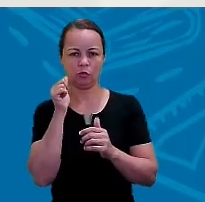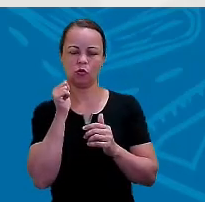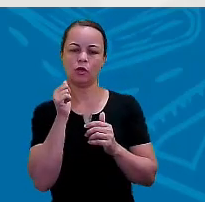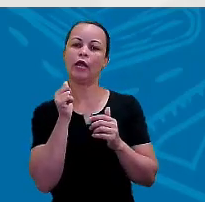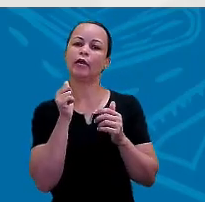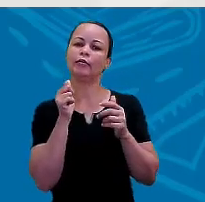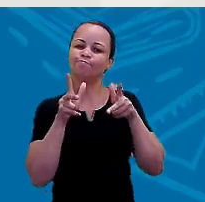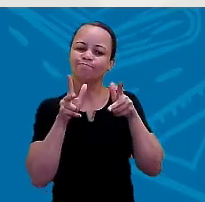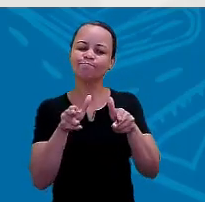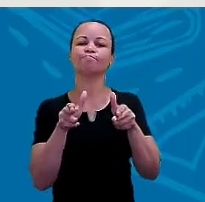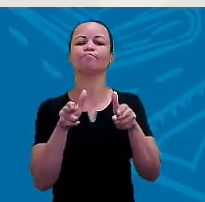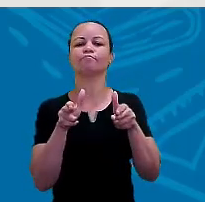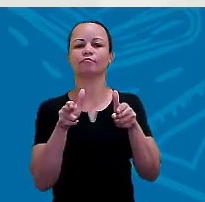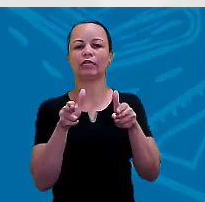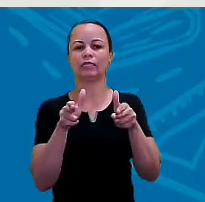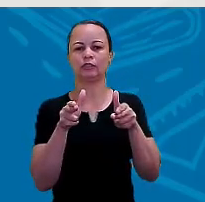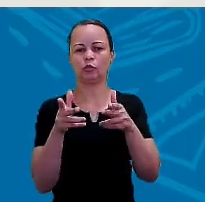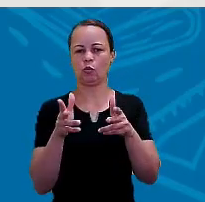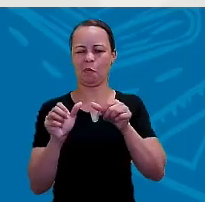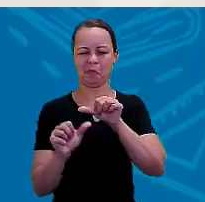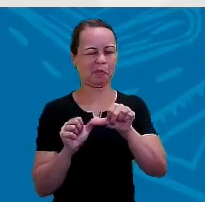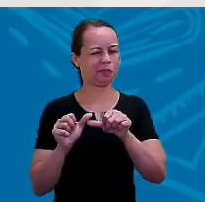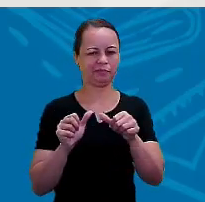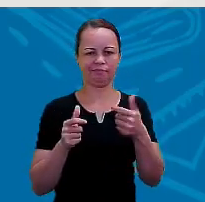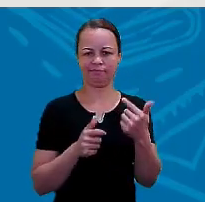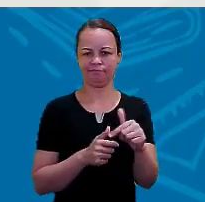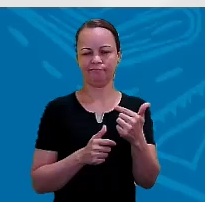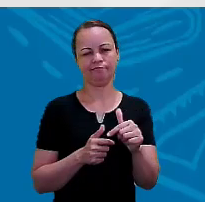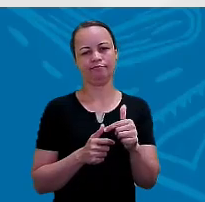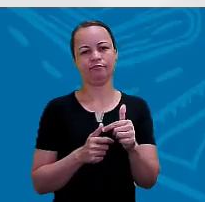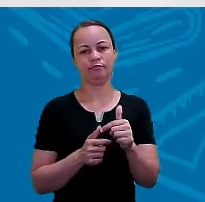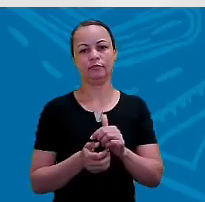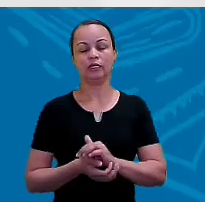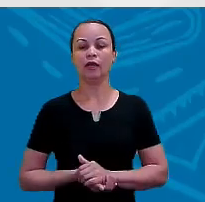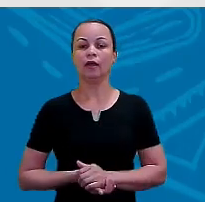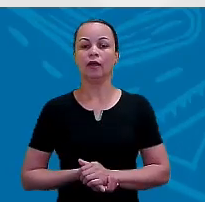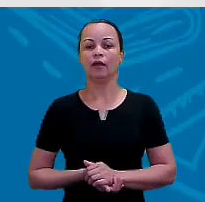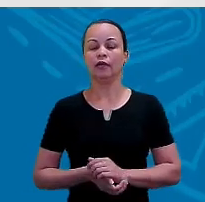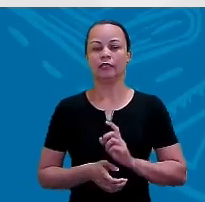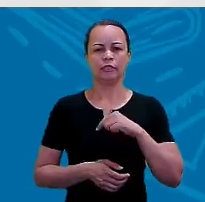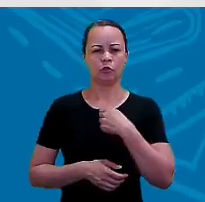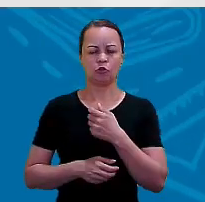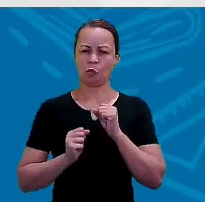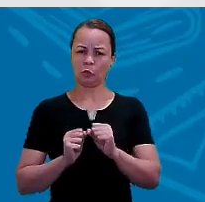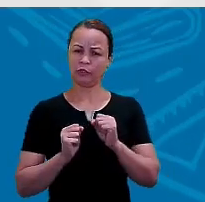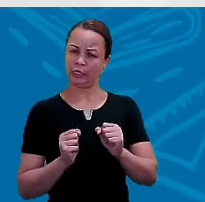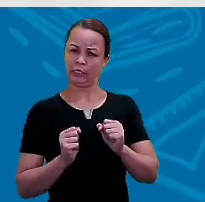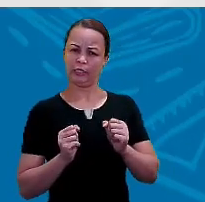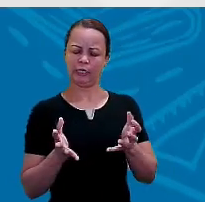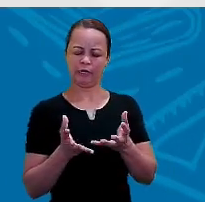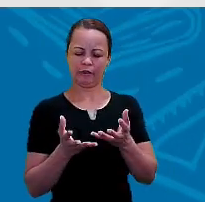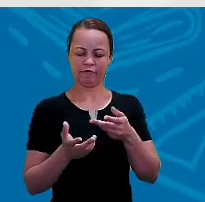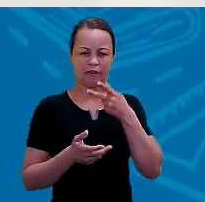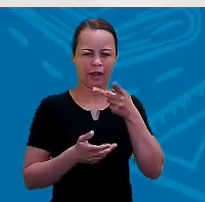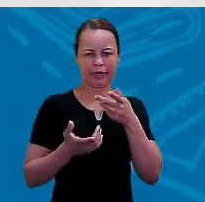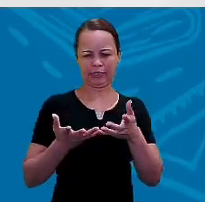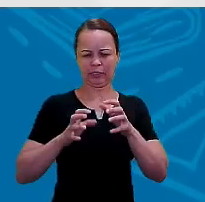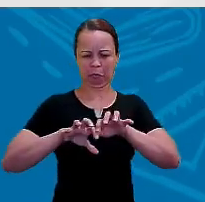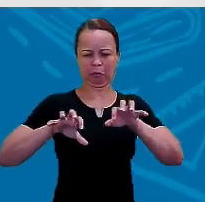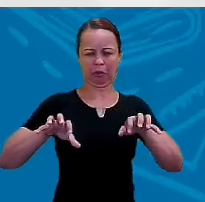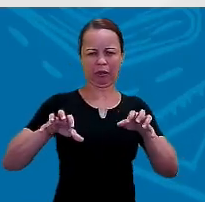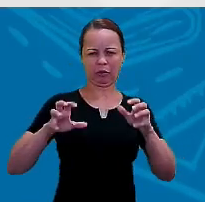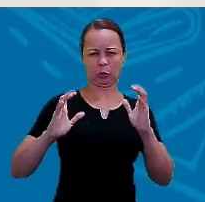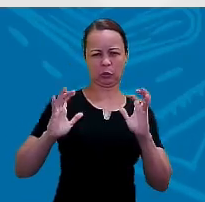mesmos. É idêntico, não tem mudanças que a gente poderia dizer, que a gente poderia manifestar ou dizer que são cérebros